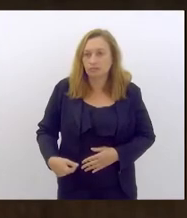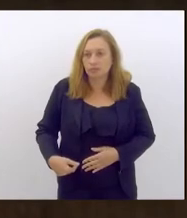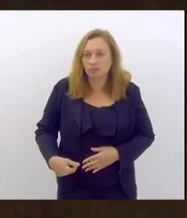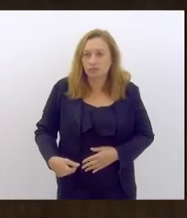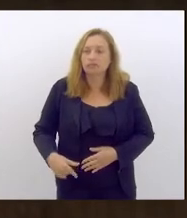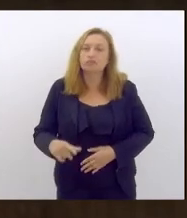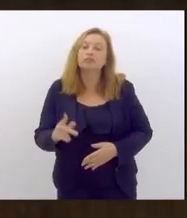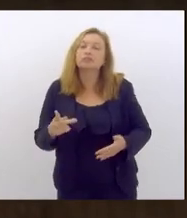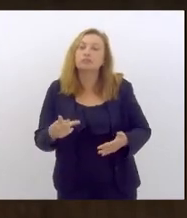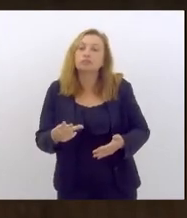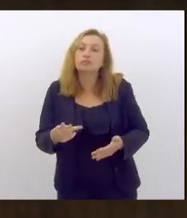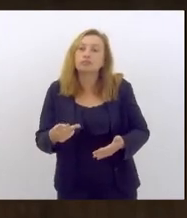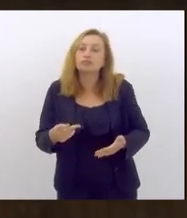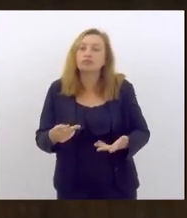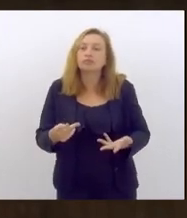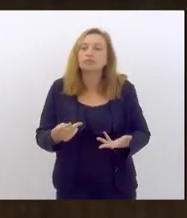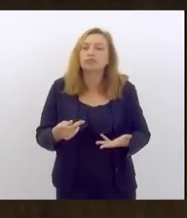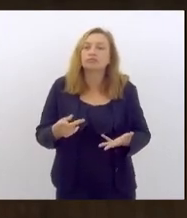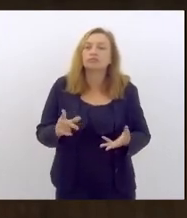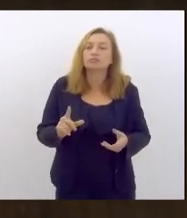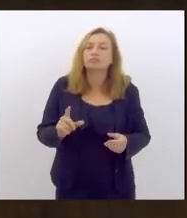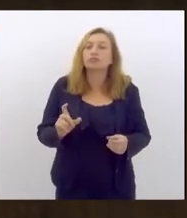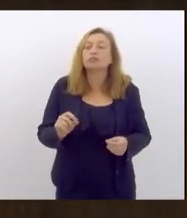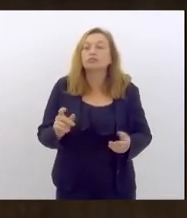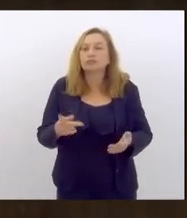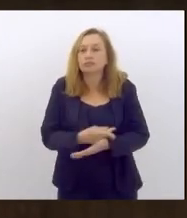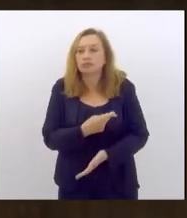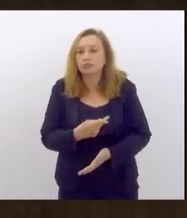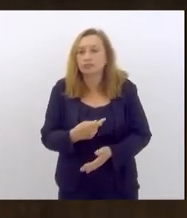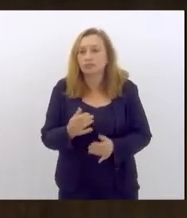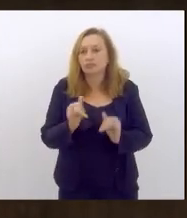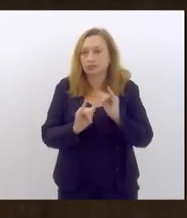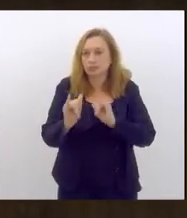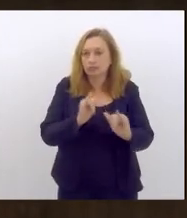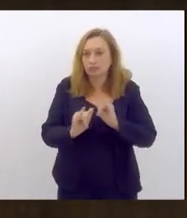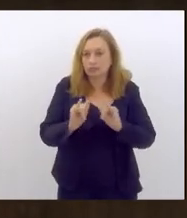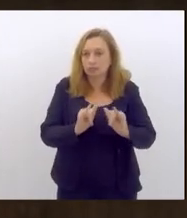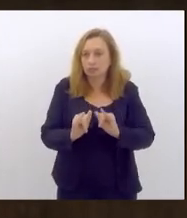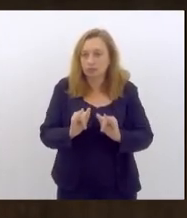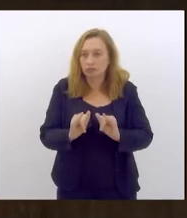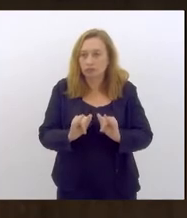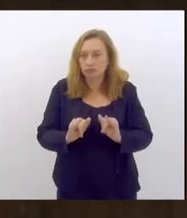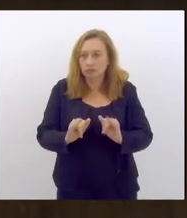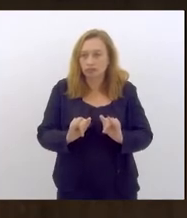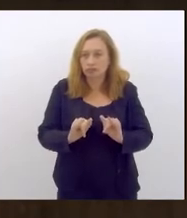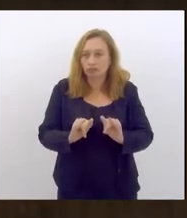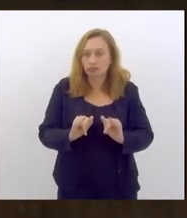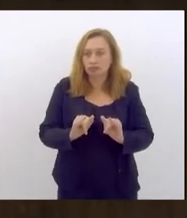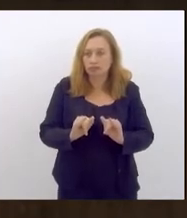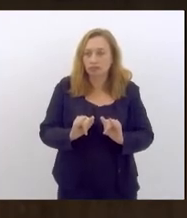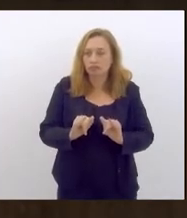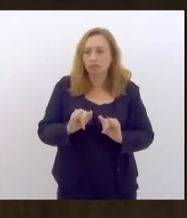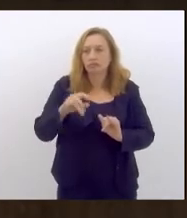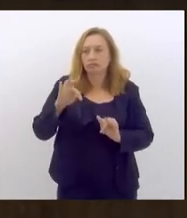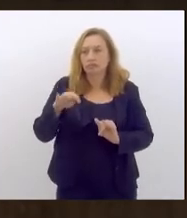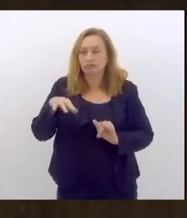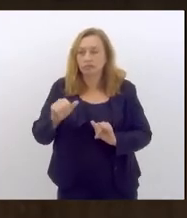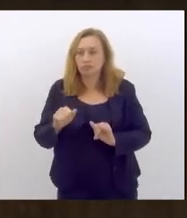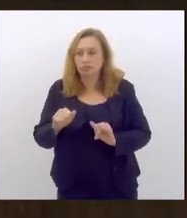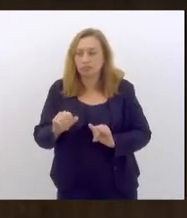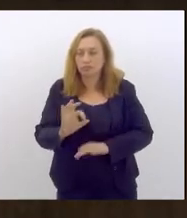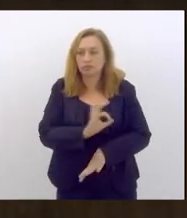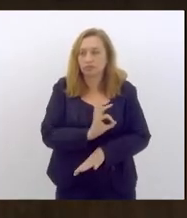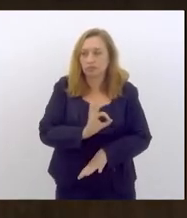tinha acontecido, eu recebi uma informação de que tinha sido uma nota técnica da Polícia Civil. Então, mais uma vez, eu